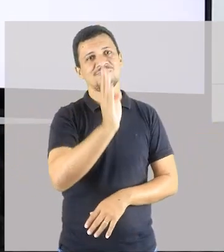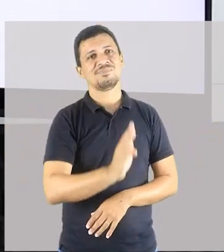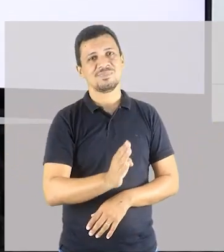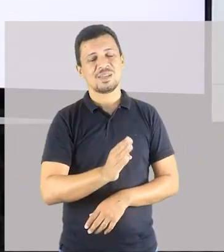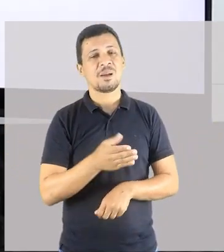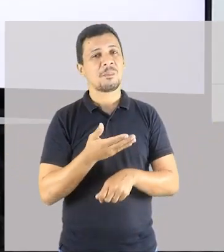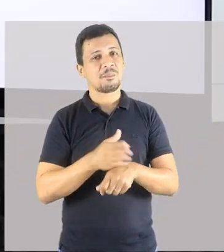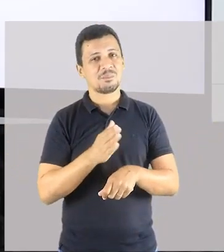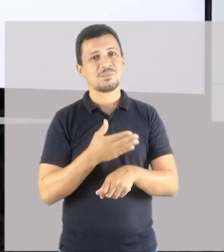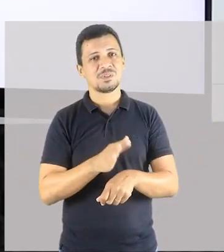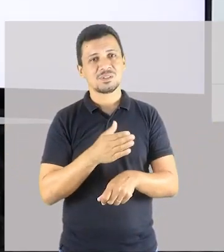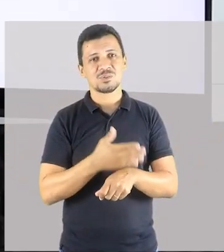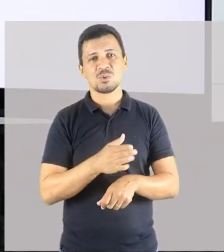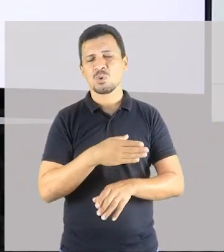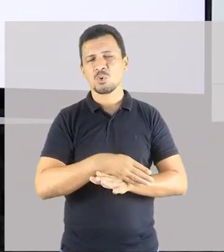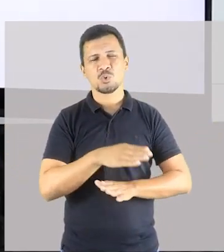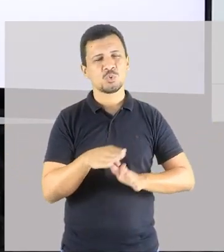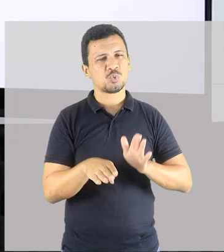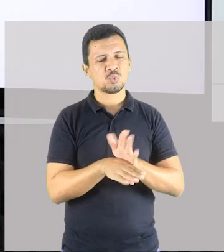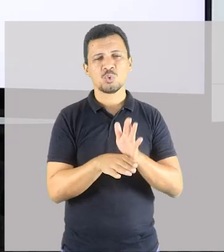e é praticado aí em